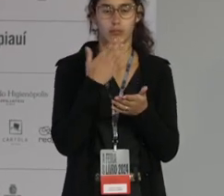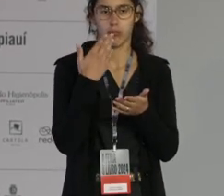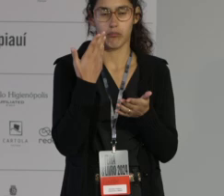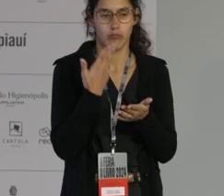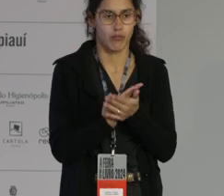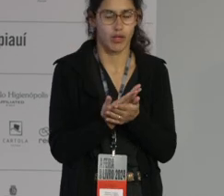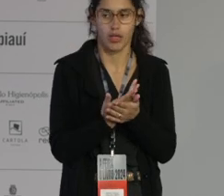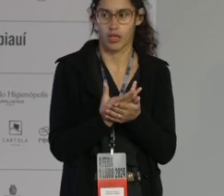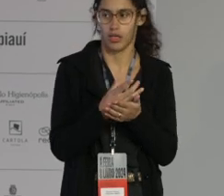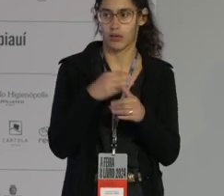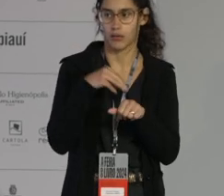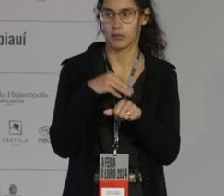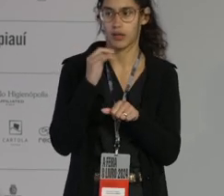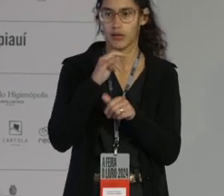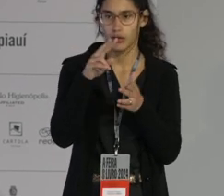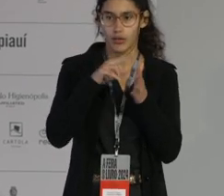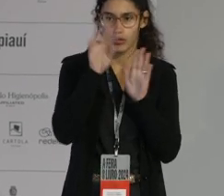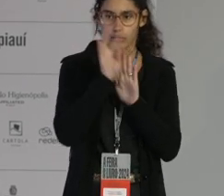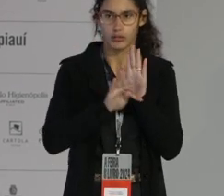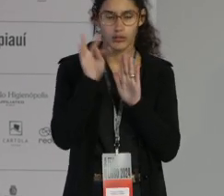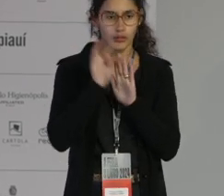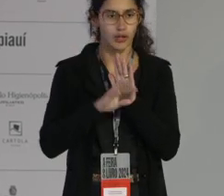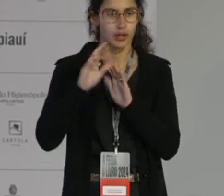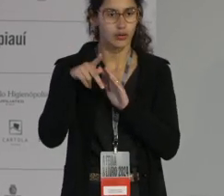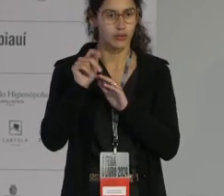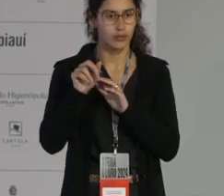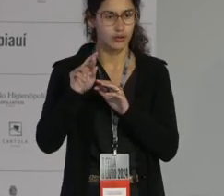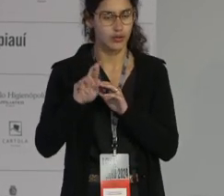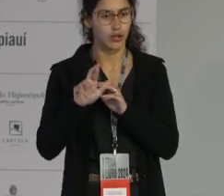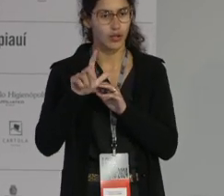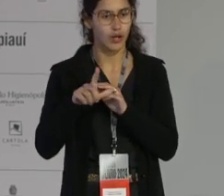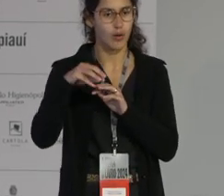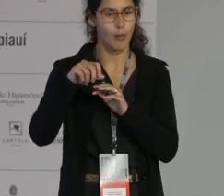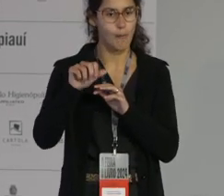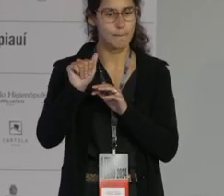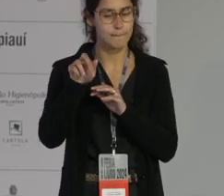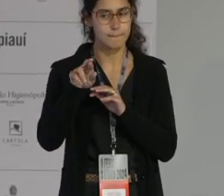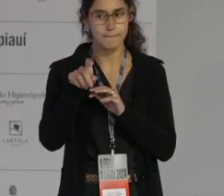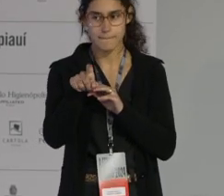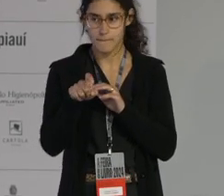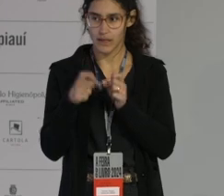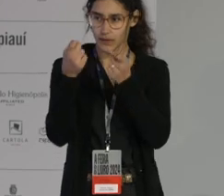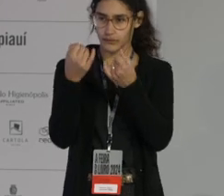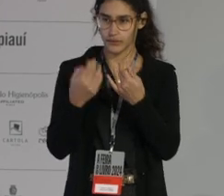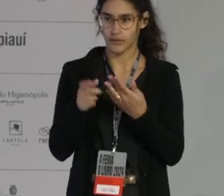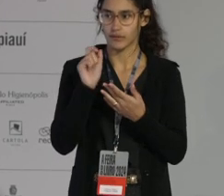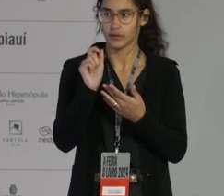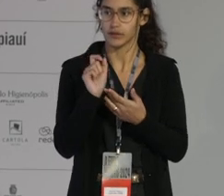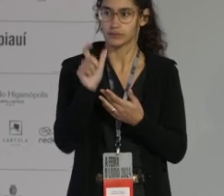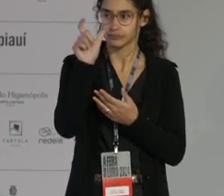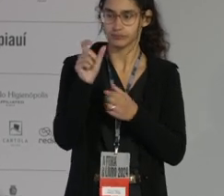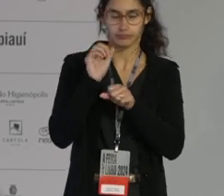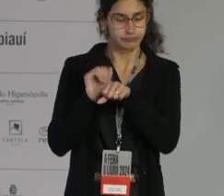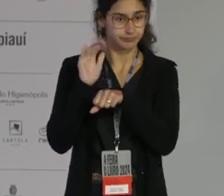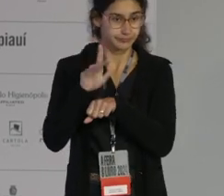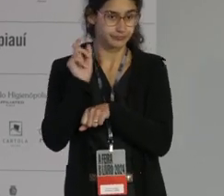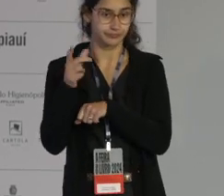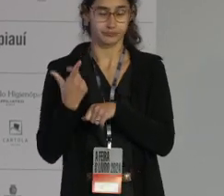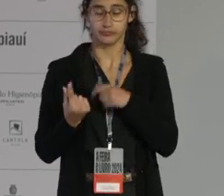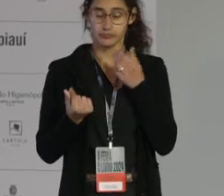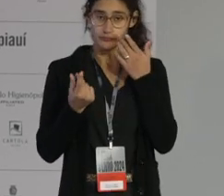né? Tem uma hora que ele lê no texto assim, que o Karl Marx dizia que, enfim, o Karl Marx sugeria que com o